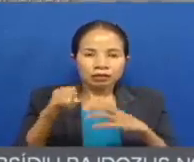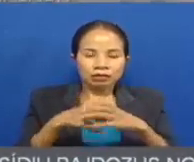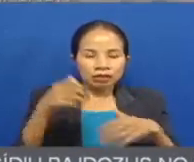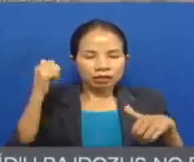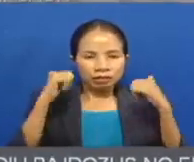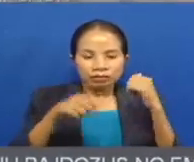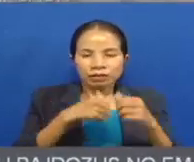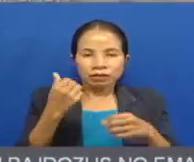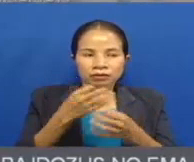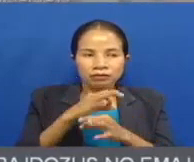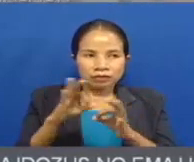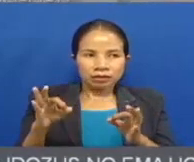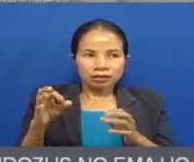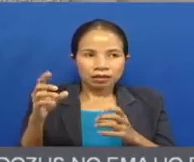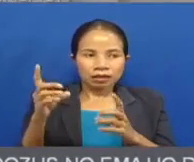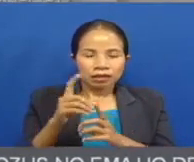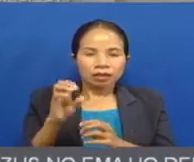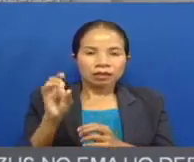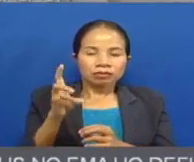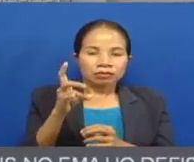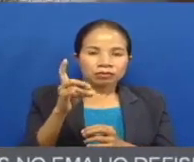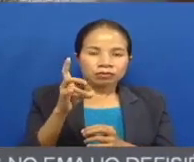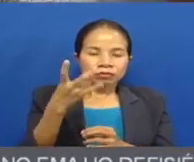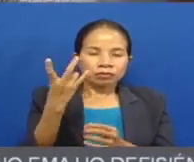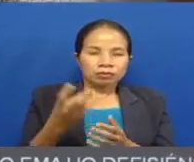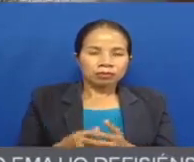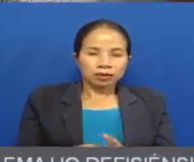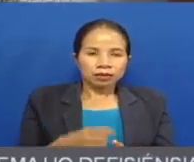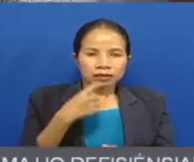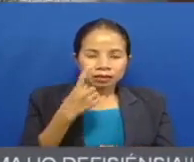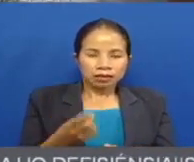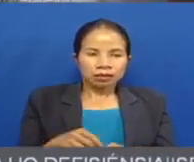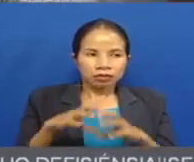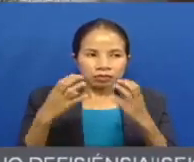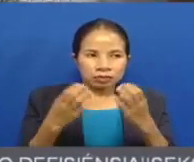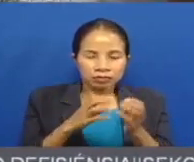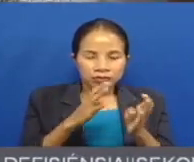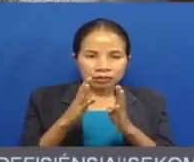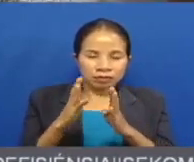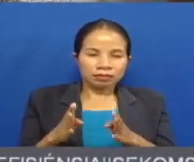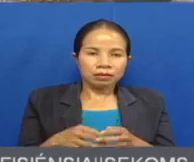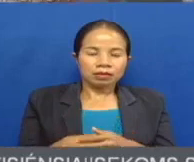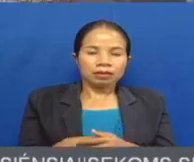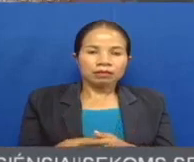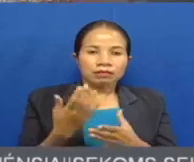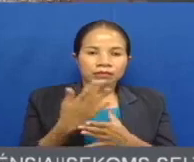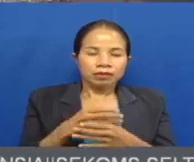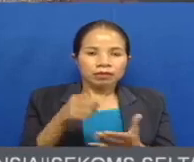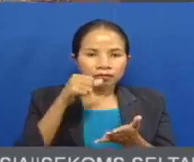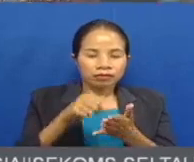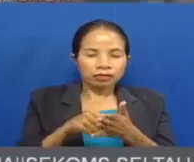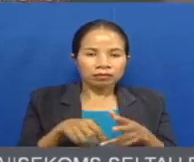circelo, não se termina e haloron sanulo recinhito. Nia informa, comissão organizadora mos distribuiu na convite